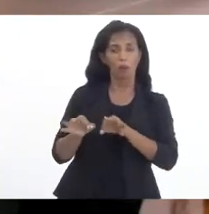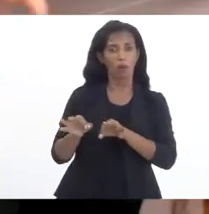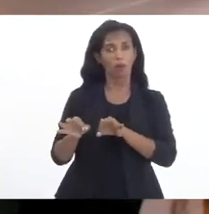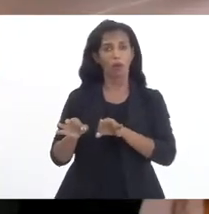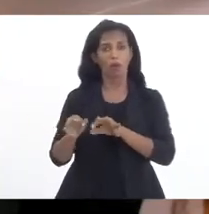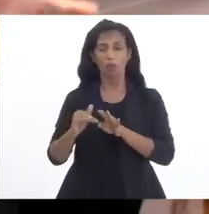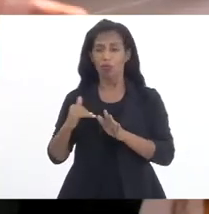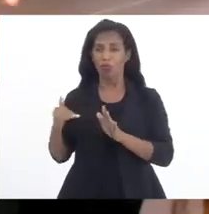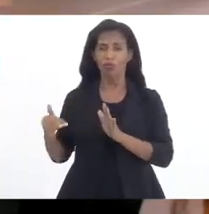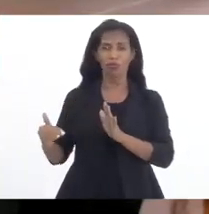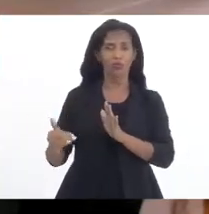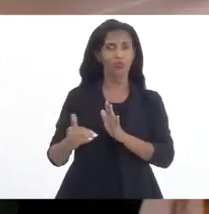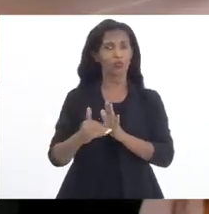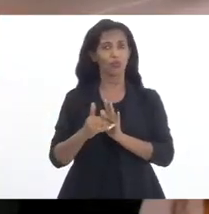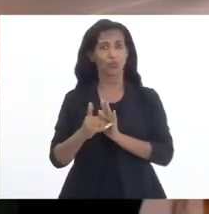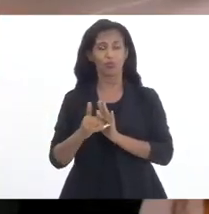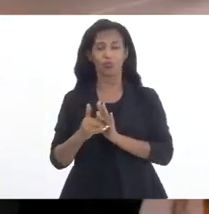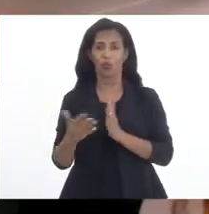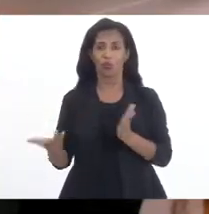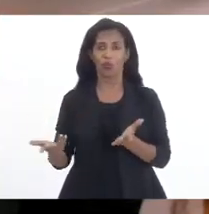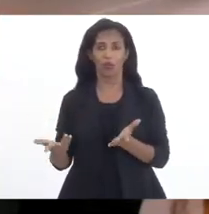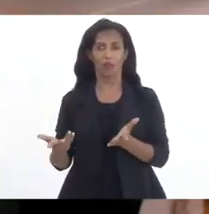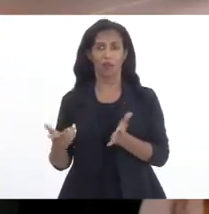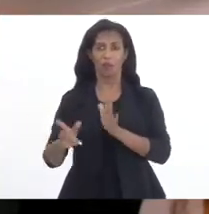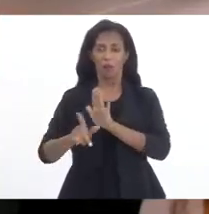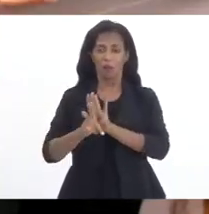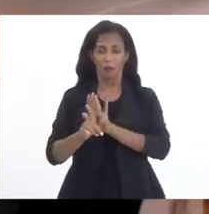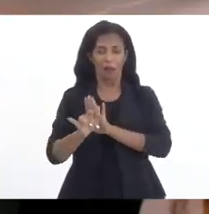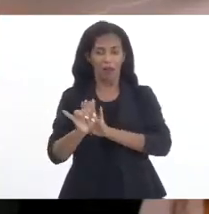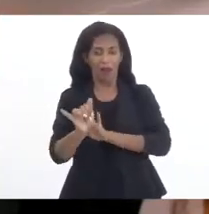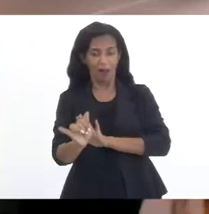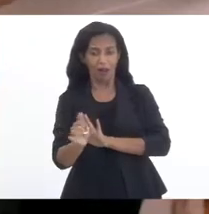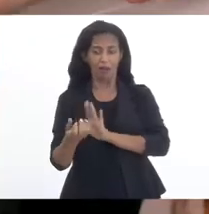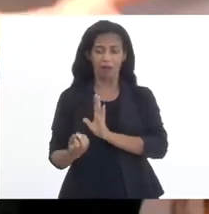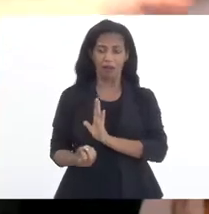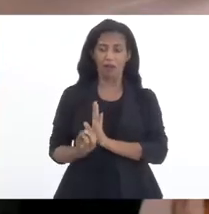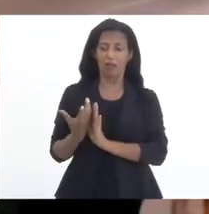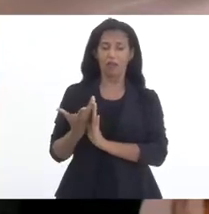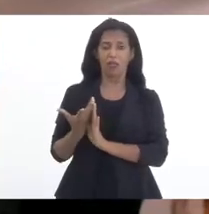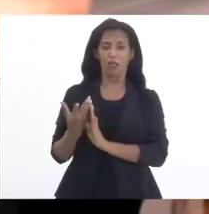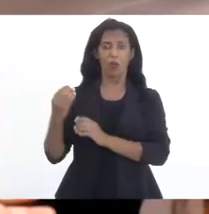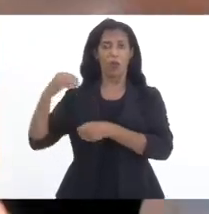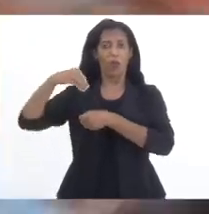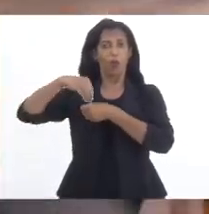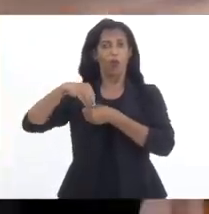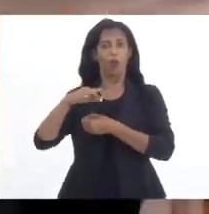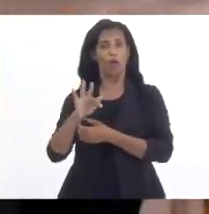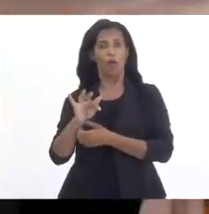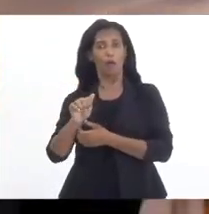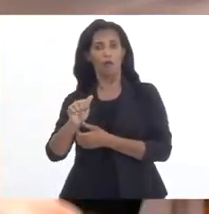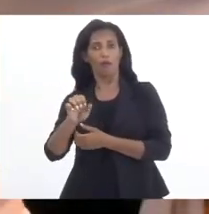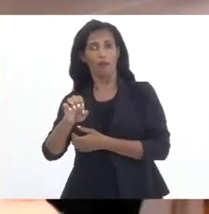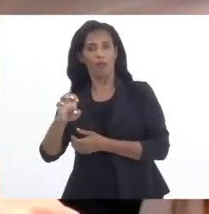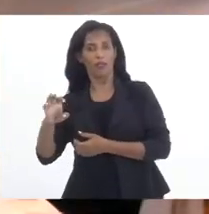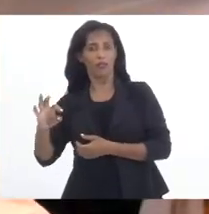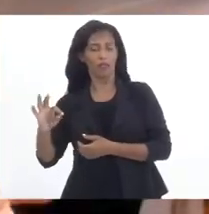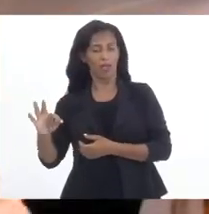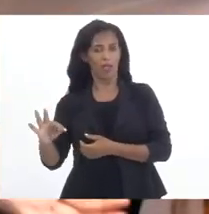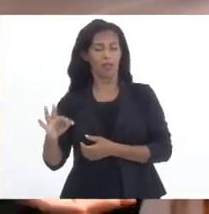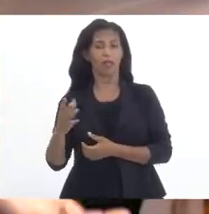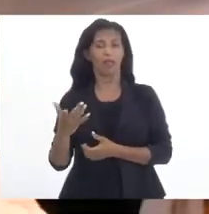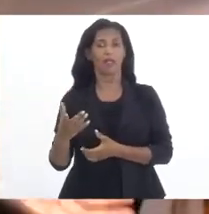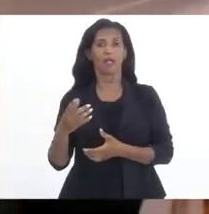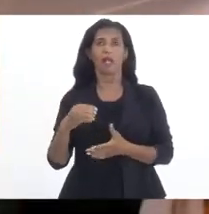totalmente utópico, irreal. Uma lei, né, criou como dentro da FAETEC, em 2009, uma lei de